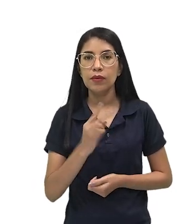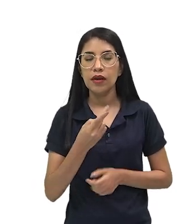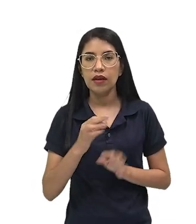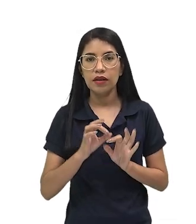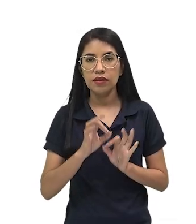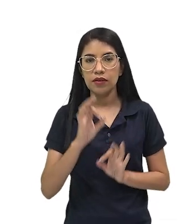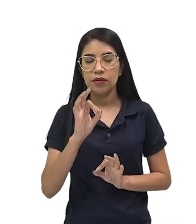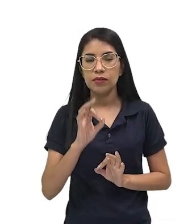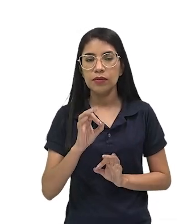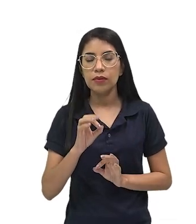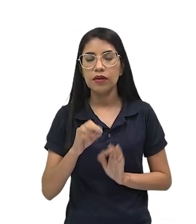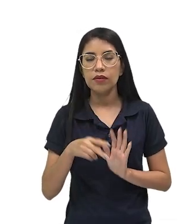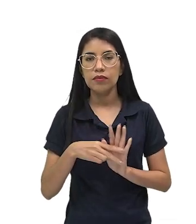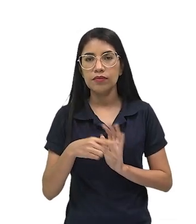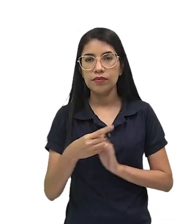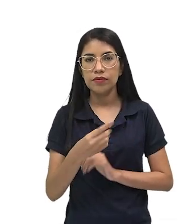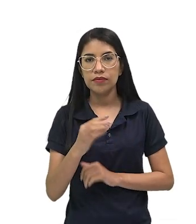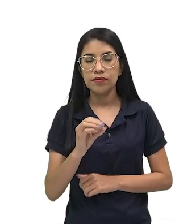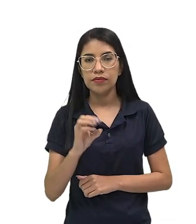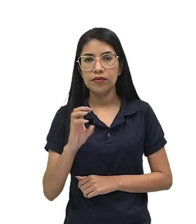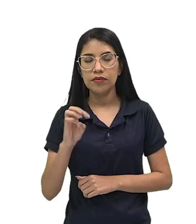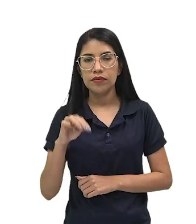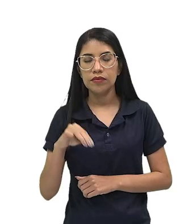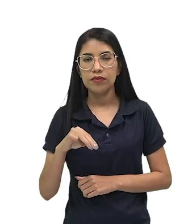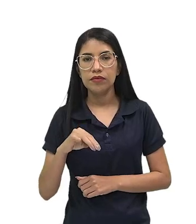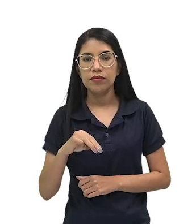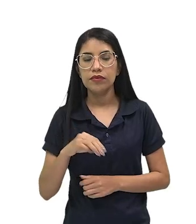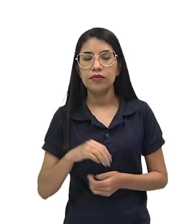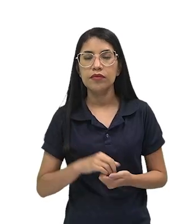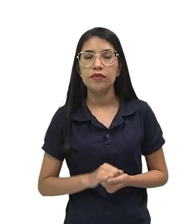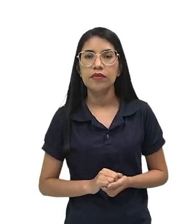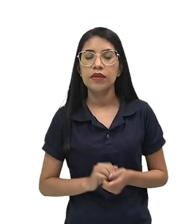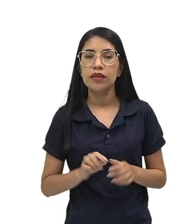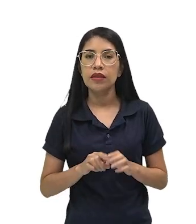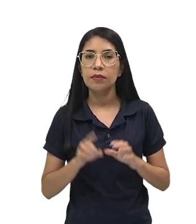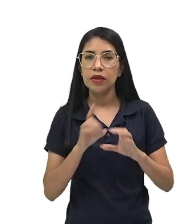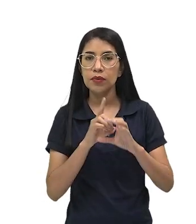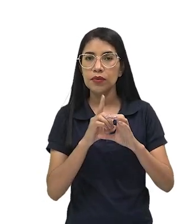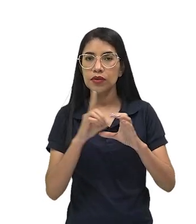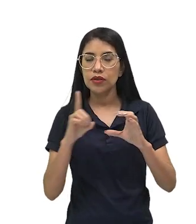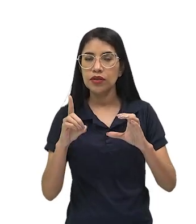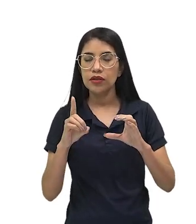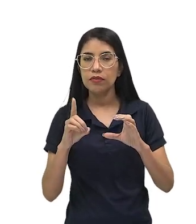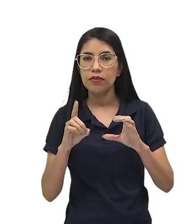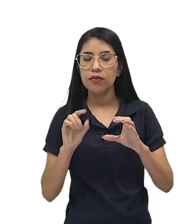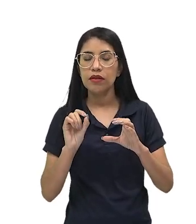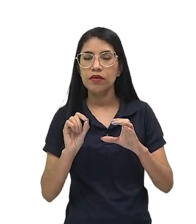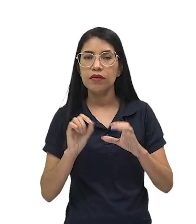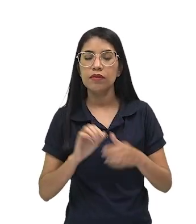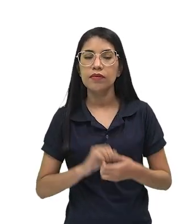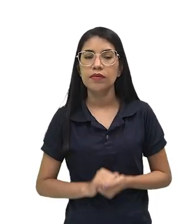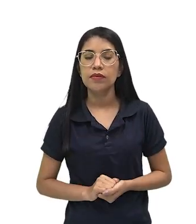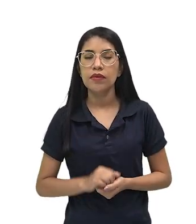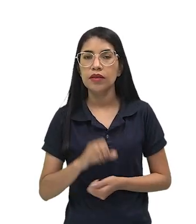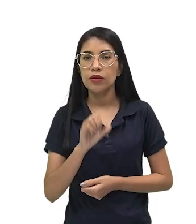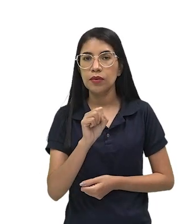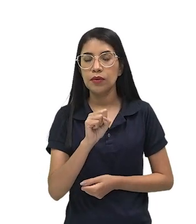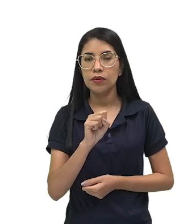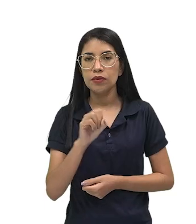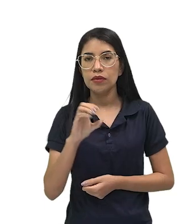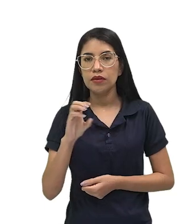10 centímetros e está sendo dado o diâmetro. O diâmetro é de 8